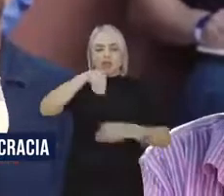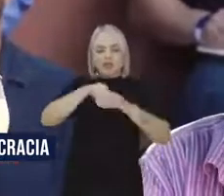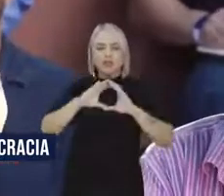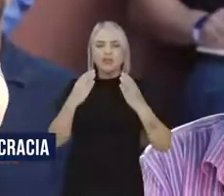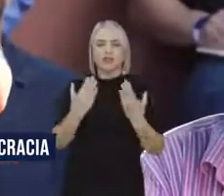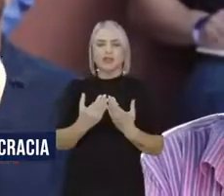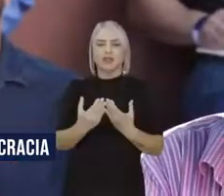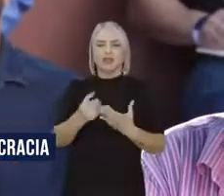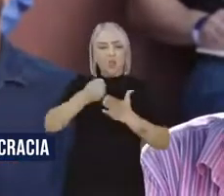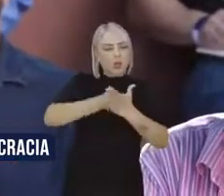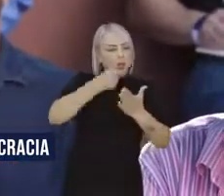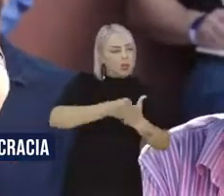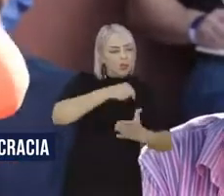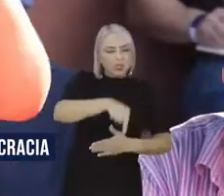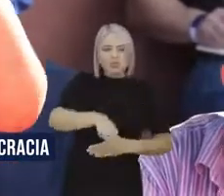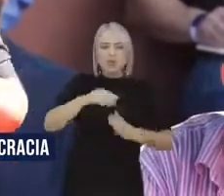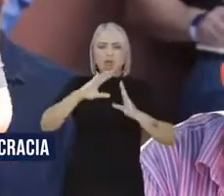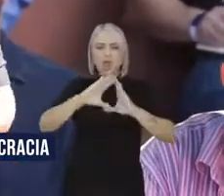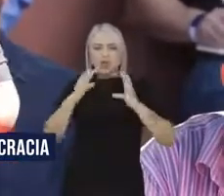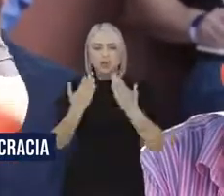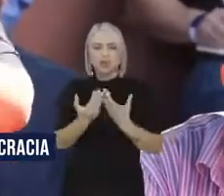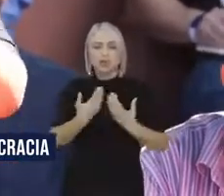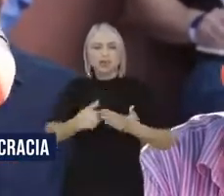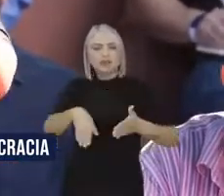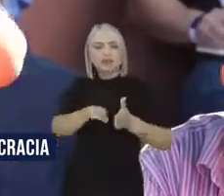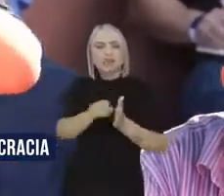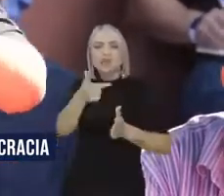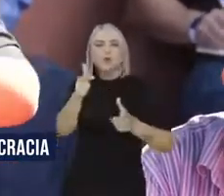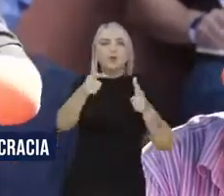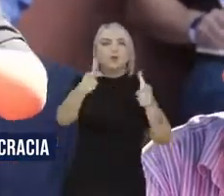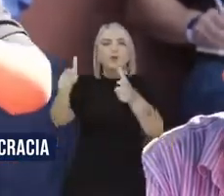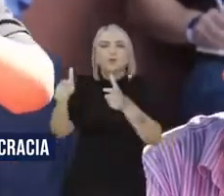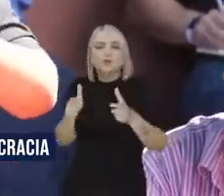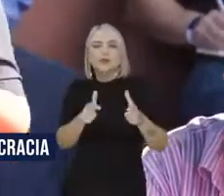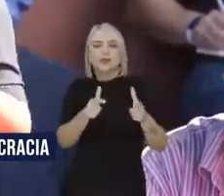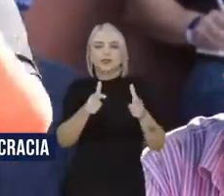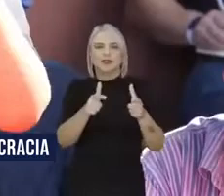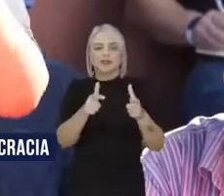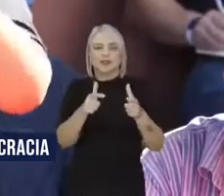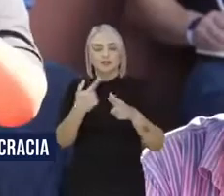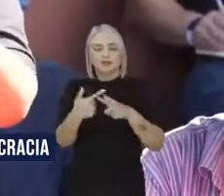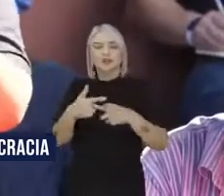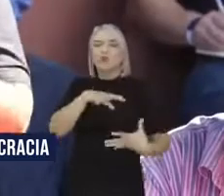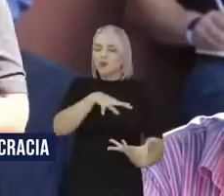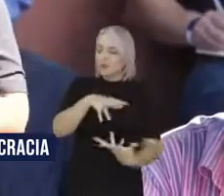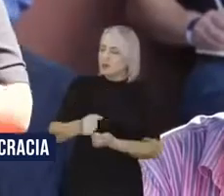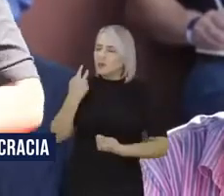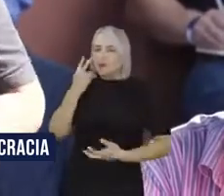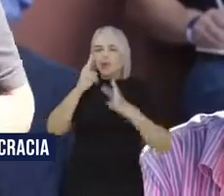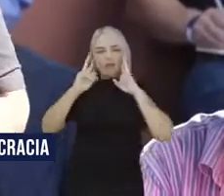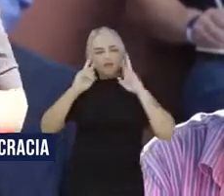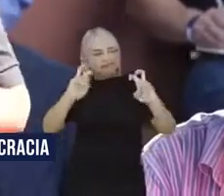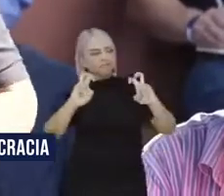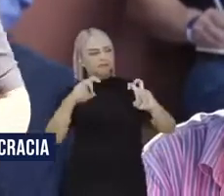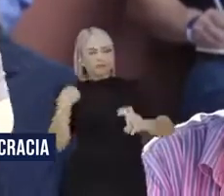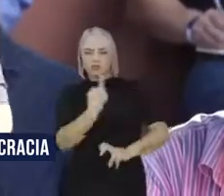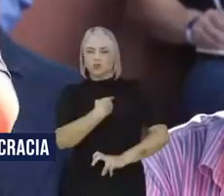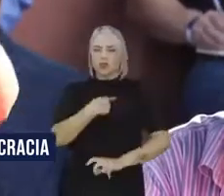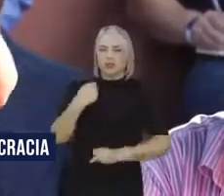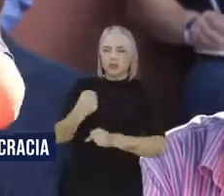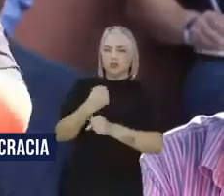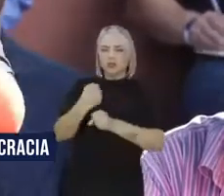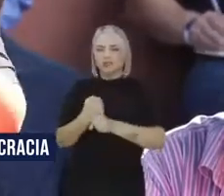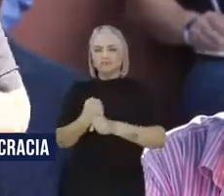aqui dentro. A gente quer chegar em lugares muito grandes, porque o mundo precisa ver a gente. Nós construímos esse